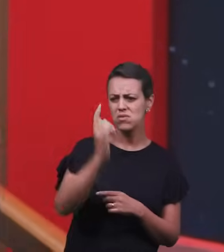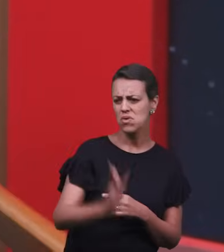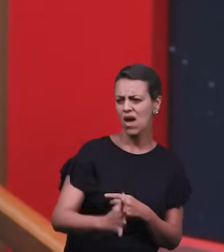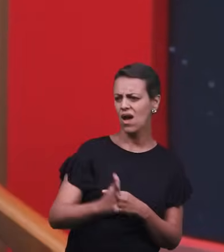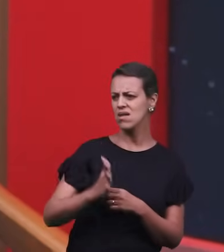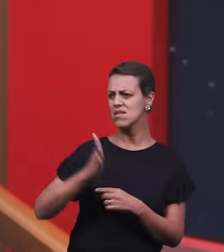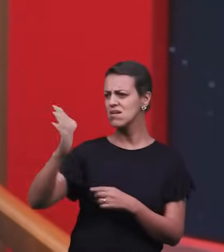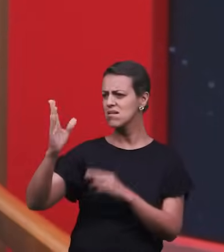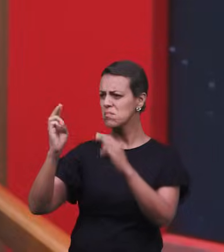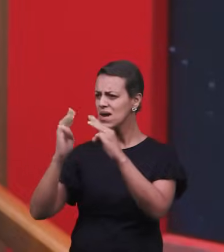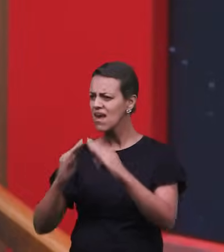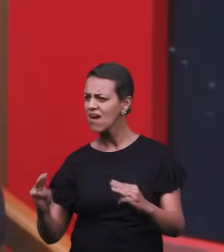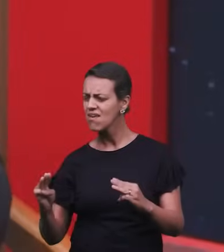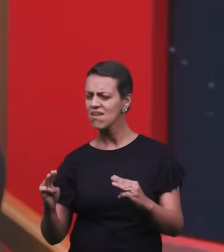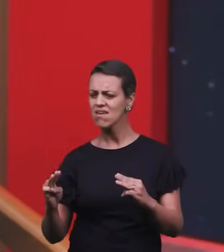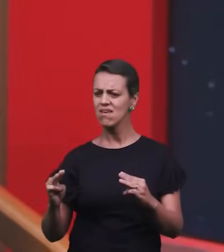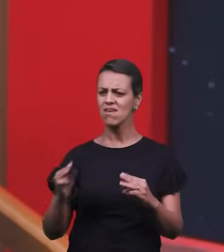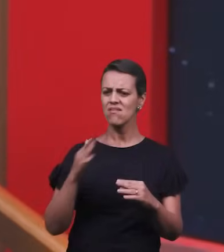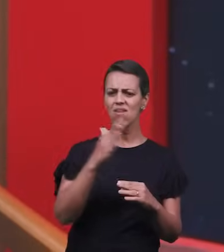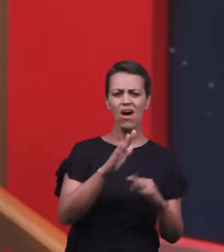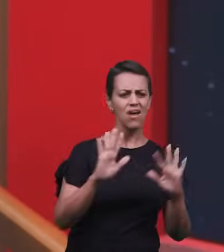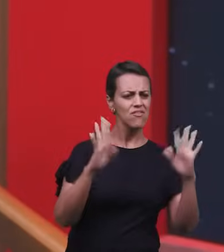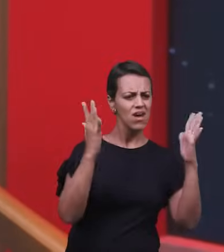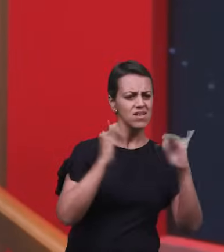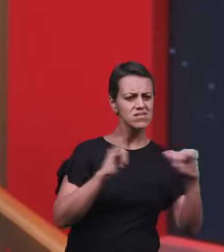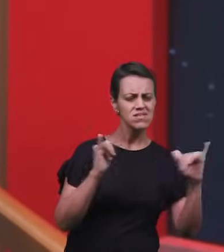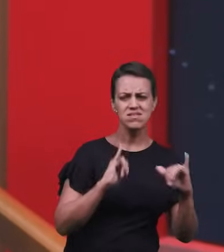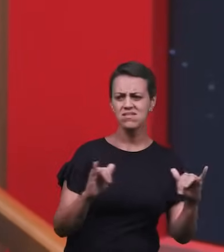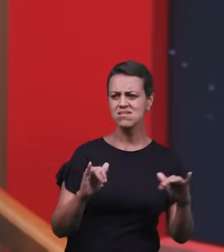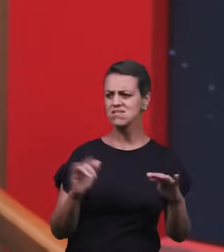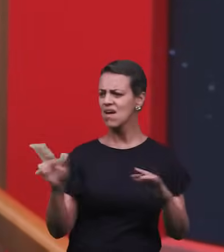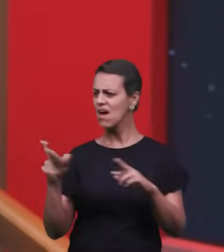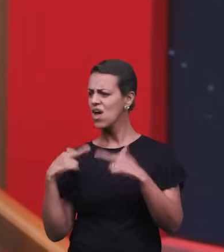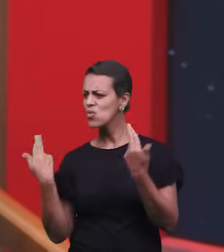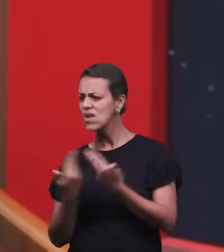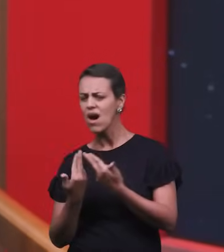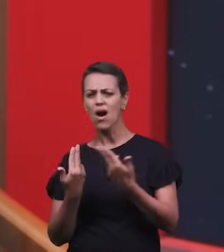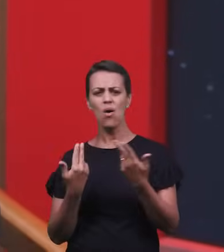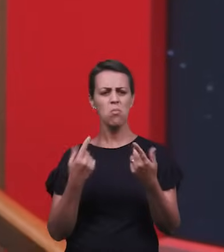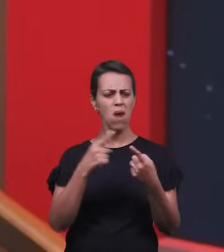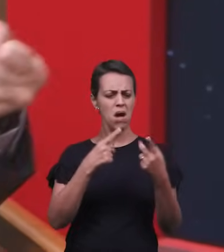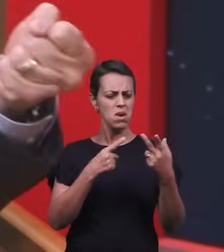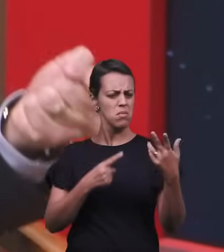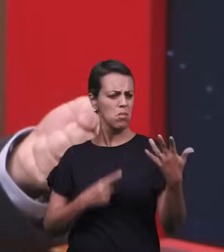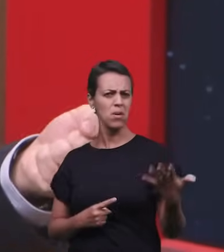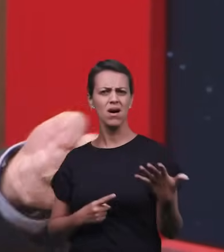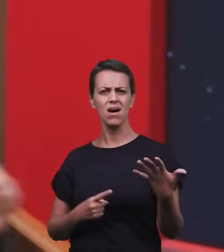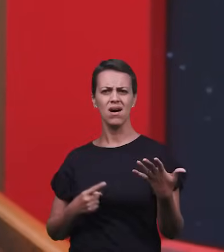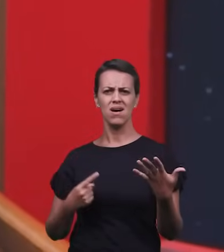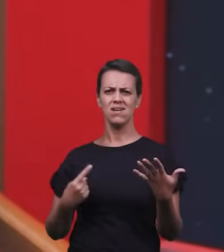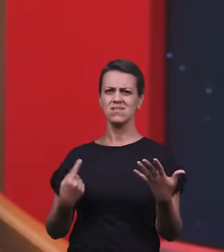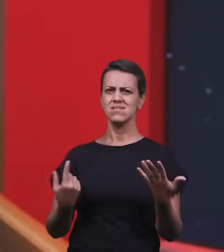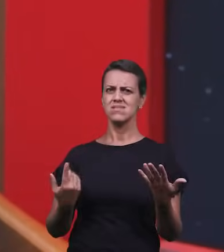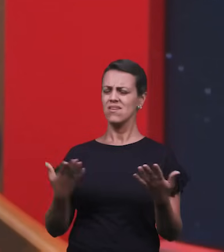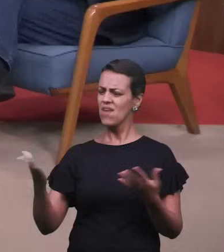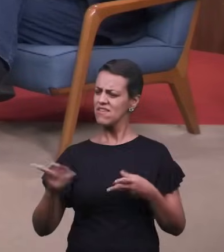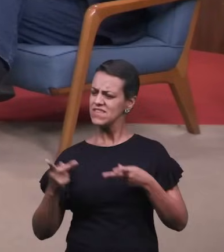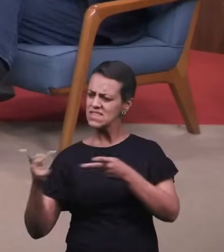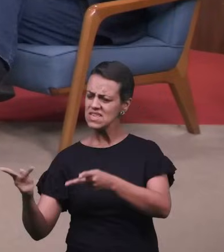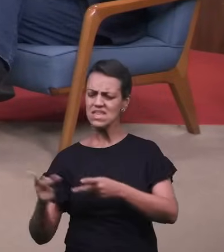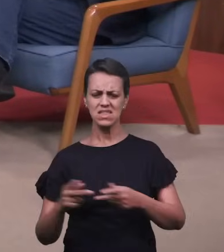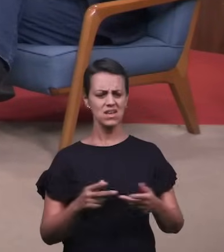madrugada, vai para Manaim, e é trombetas e festas, e é reunião disso e daquilo, e é Bíblia, e